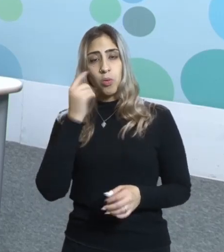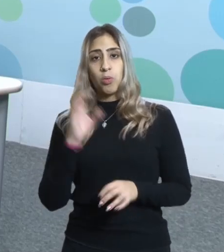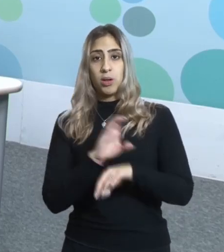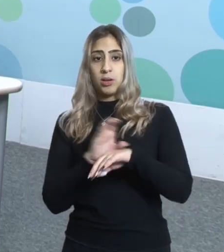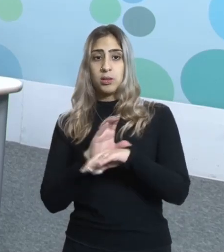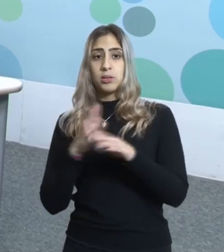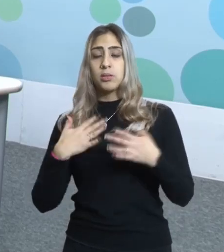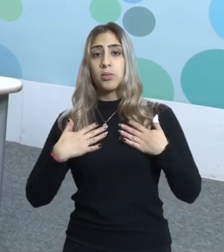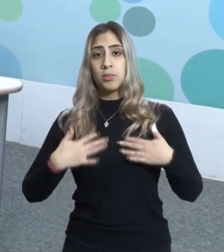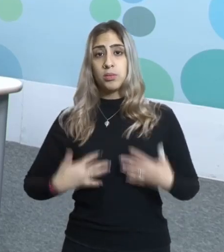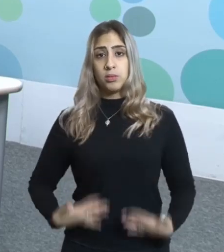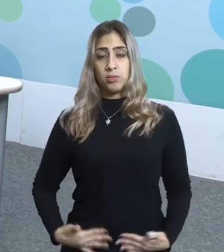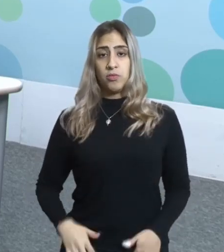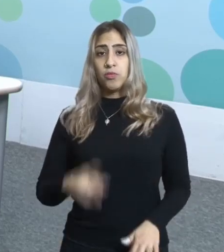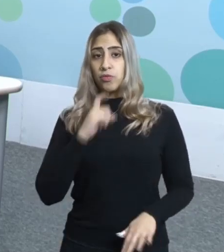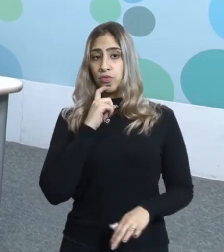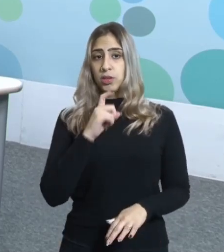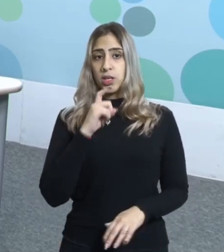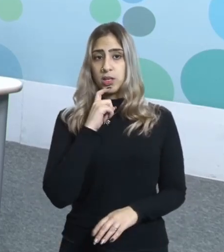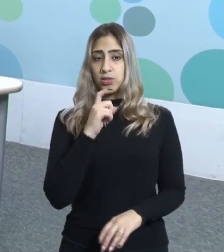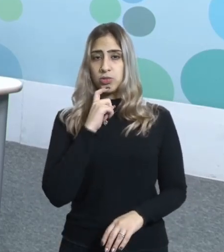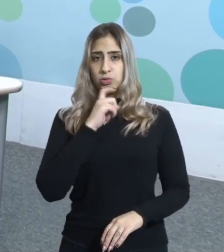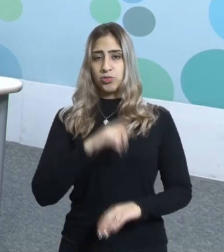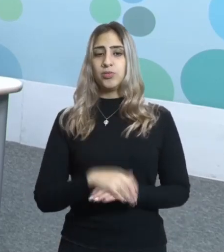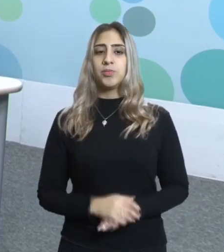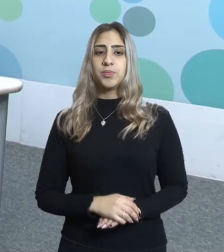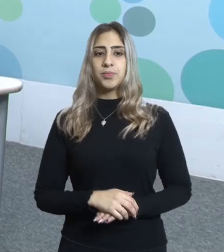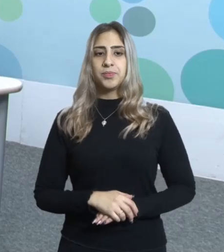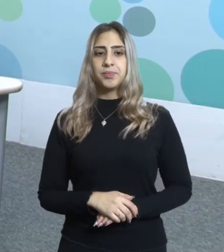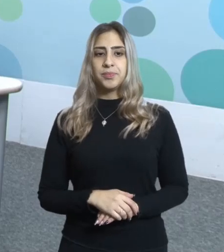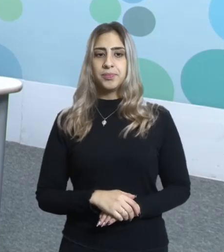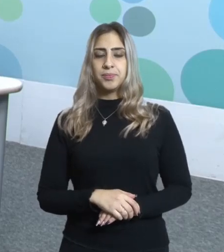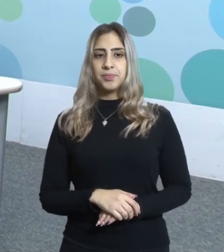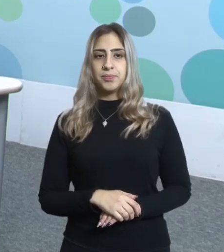com uma camiseta, com uma blusa verde.